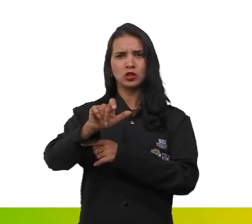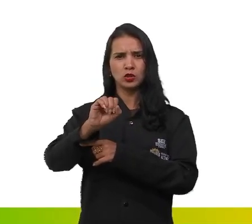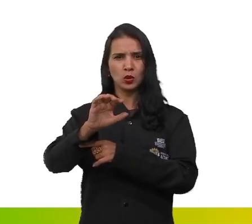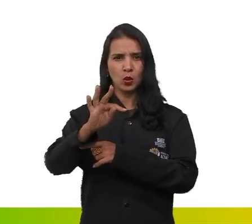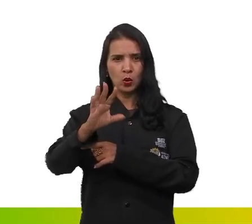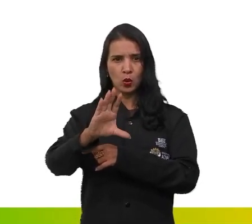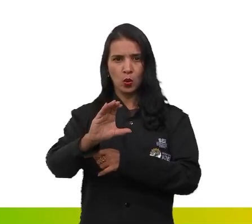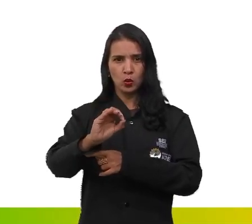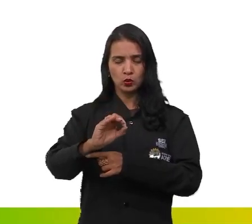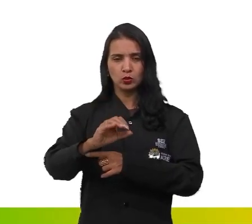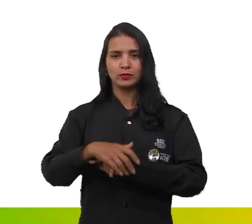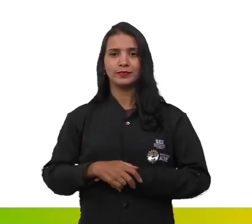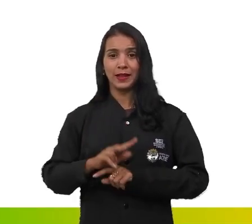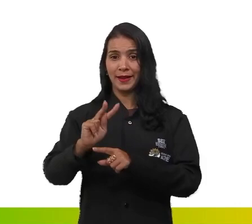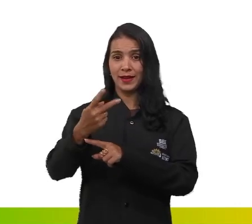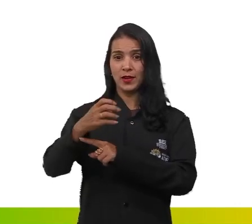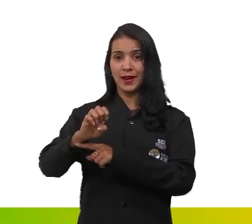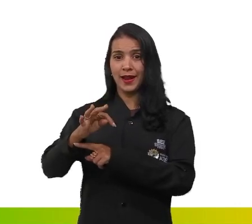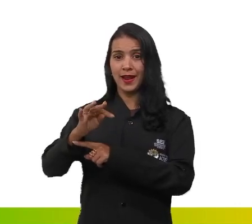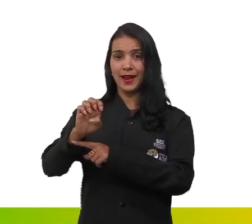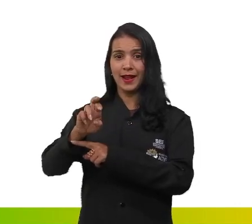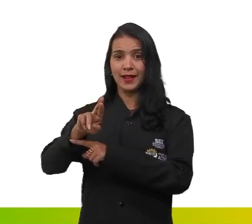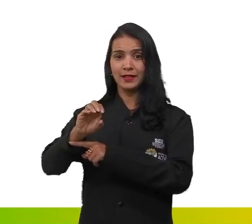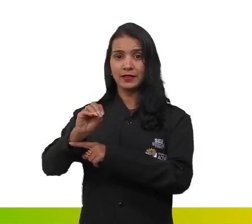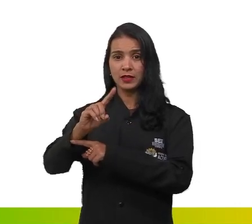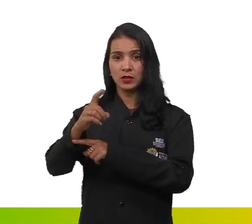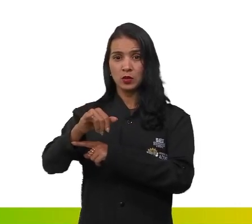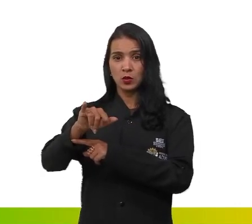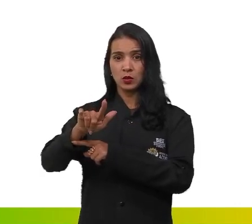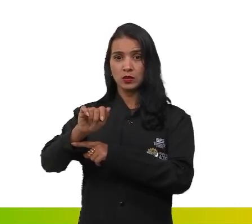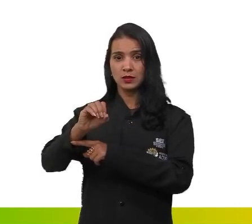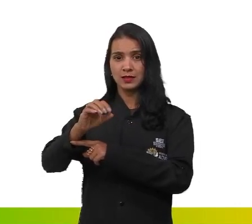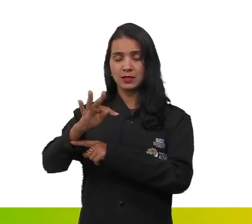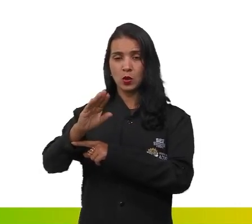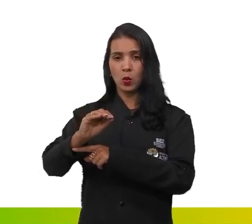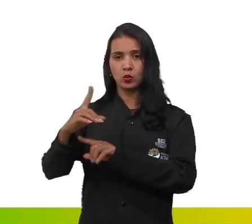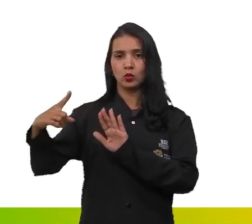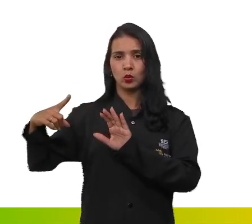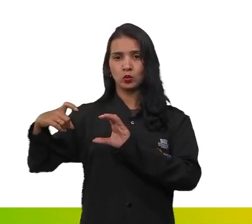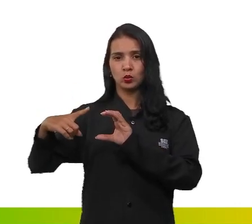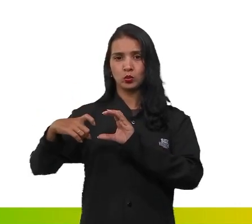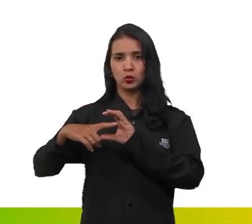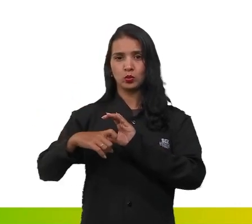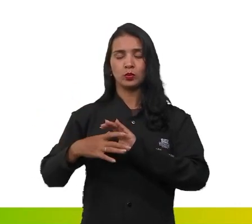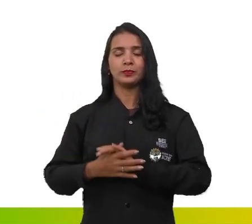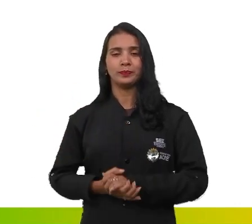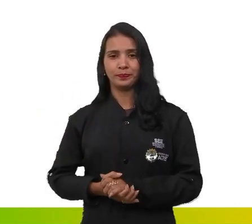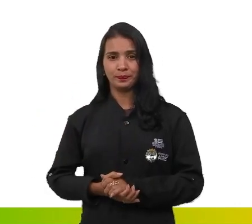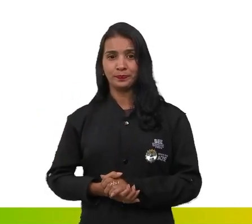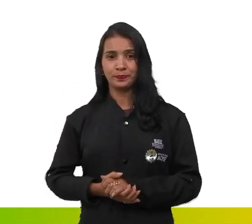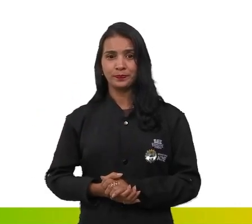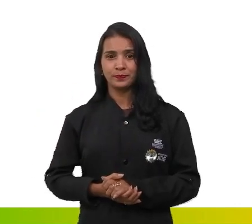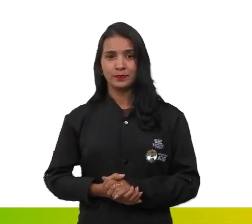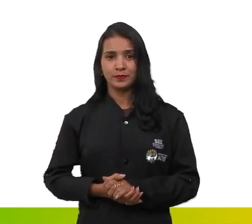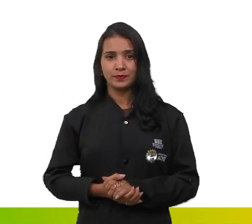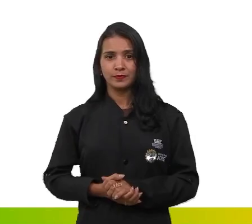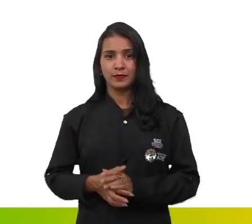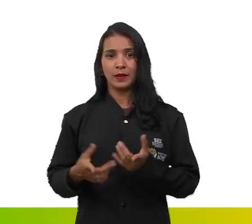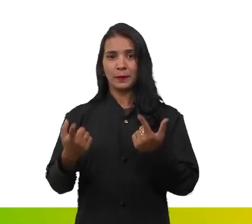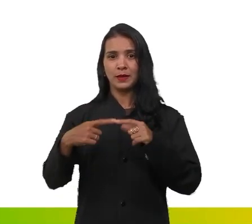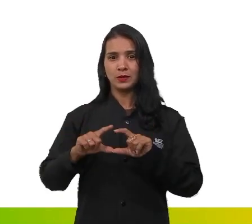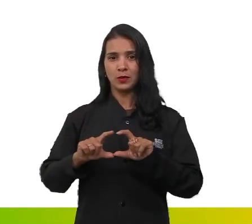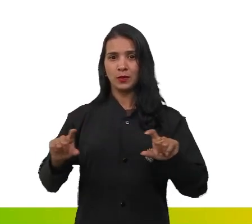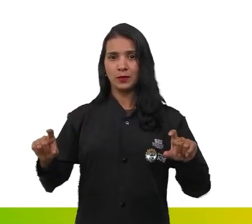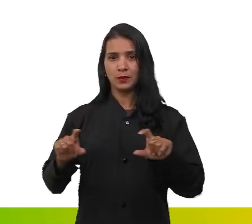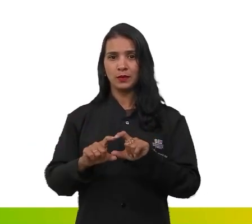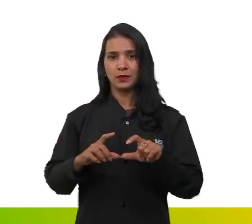quê? Heterozigoto. Dzinho, homozigoto recessivo, certo? Certo. E aqui, pessoal,